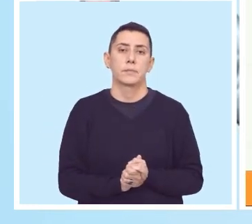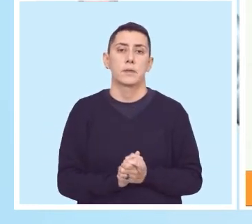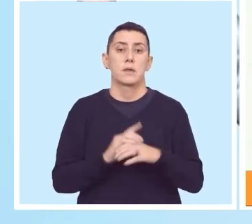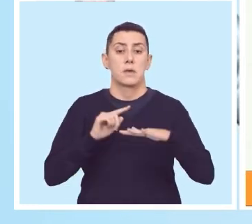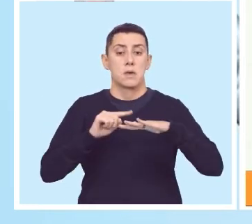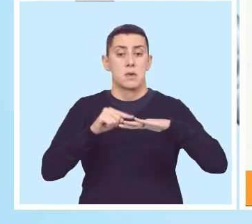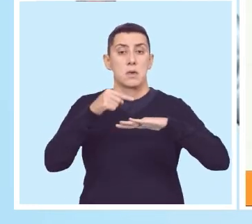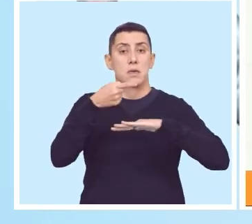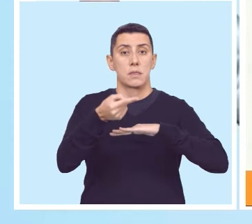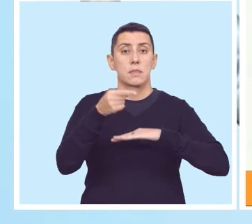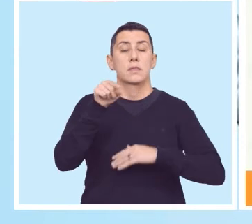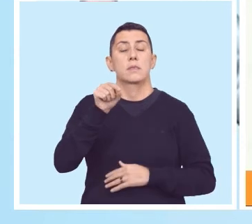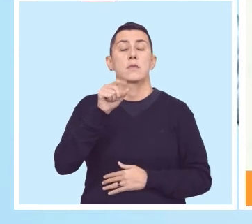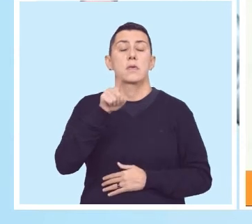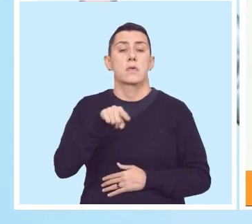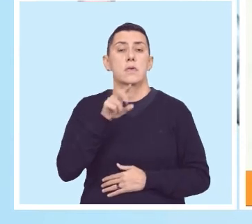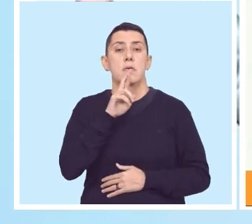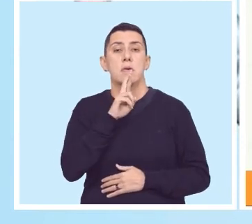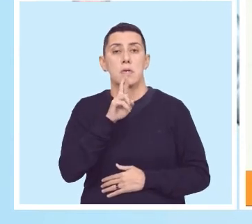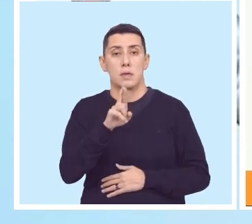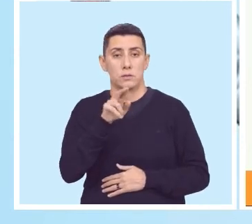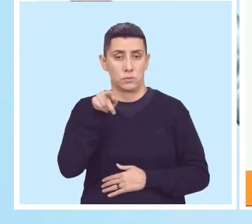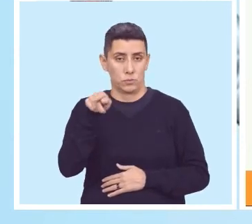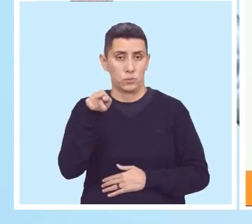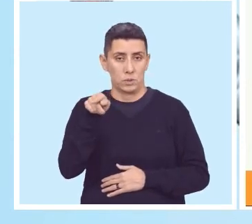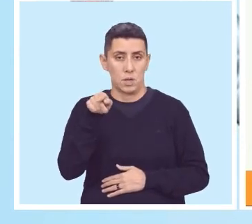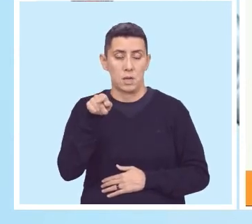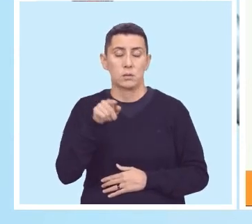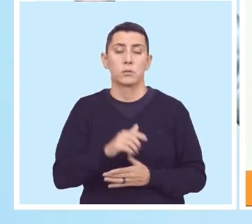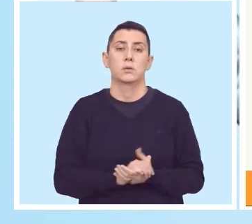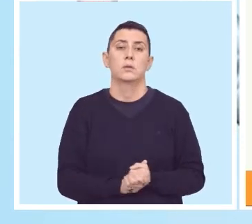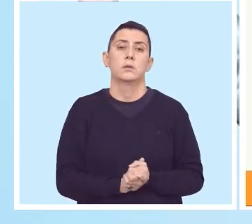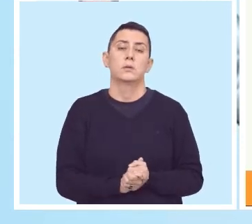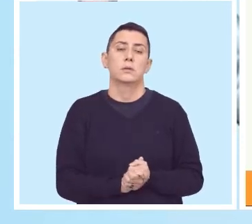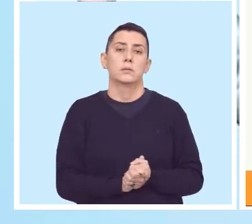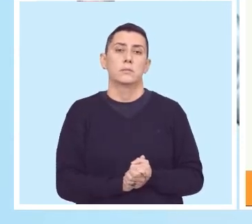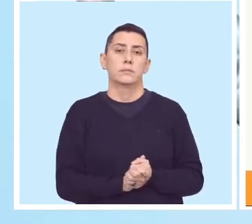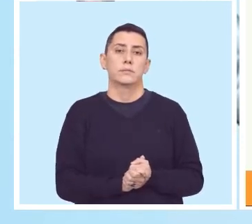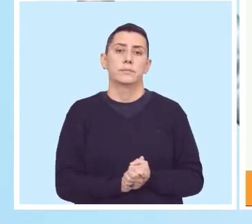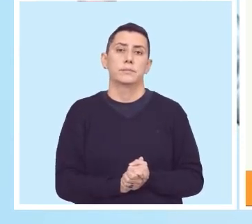esse resultado ele deverá ser